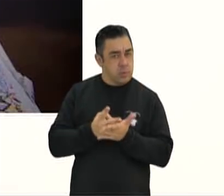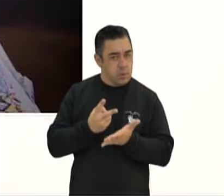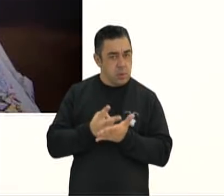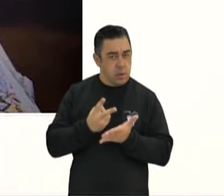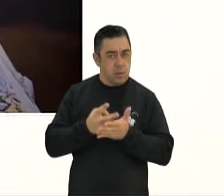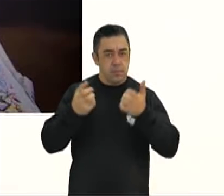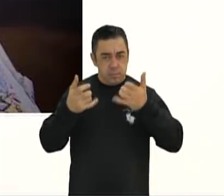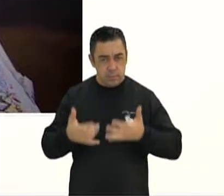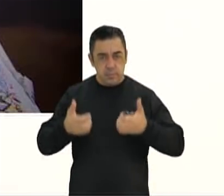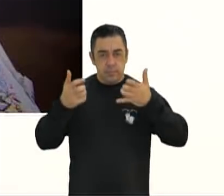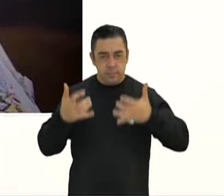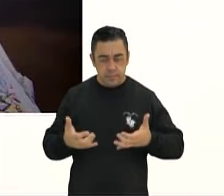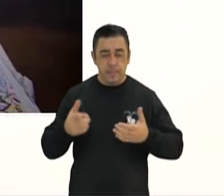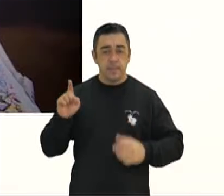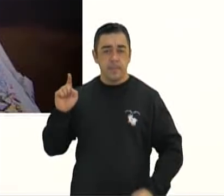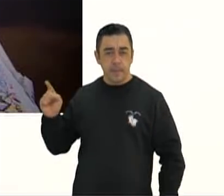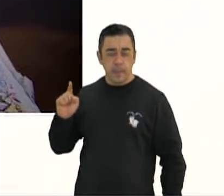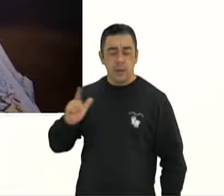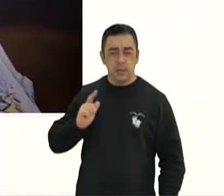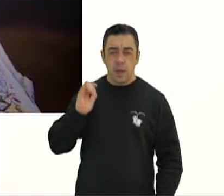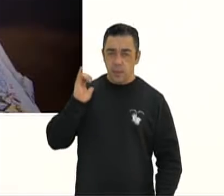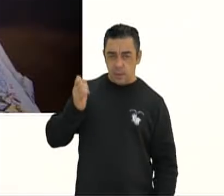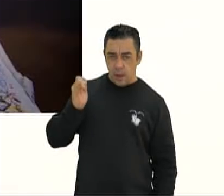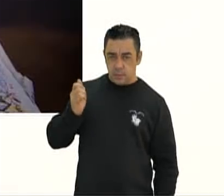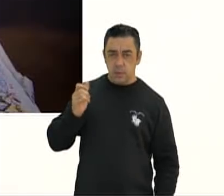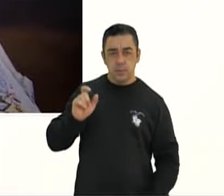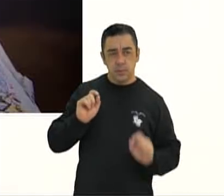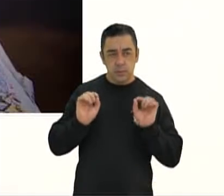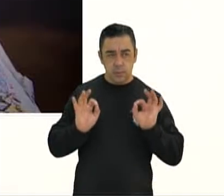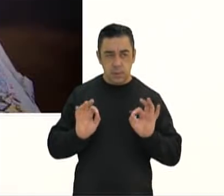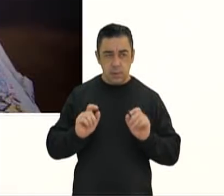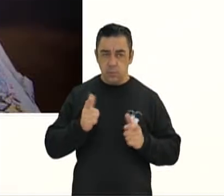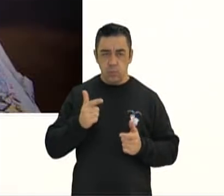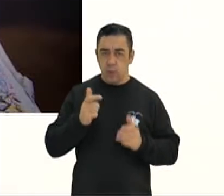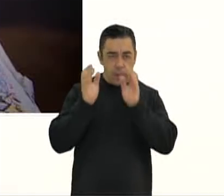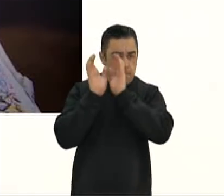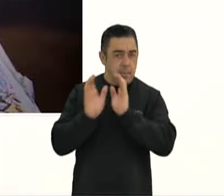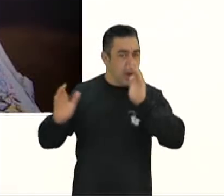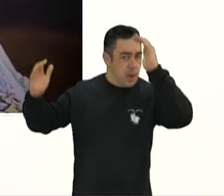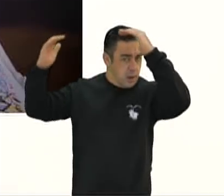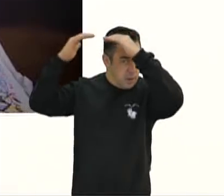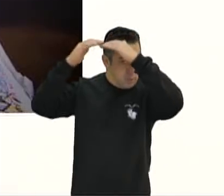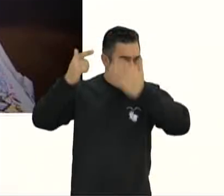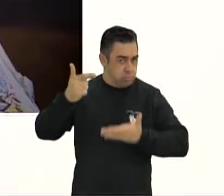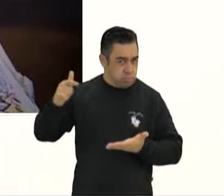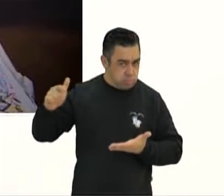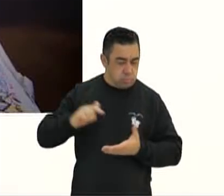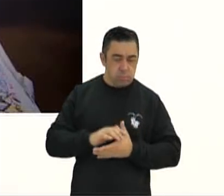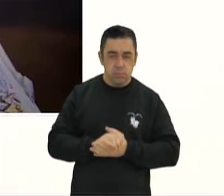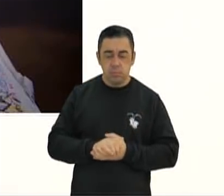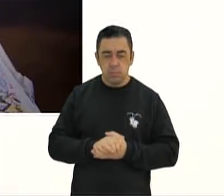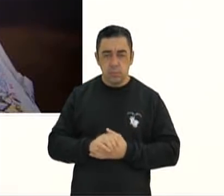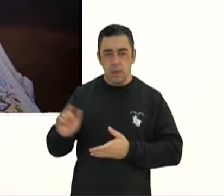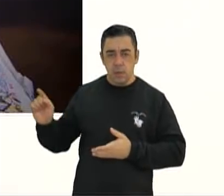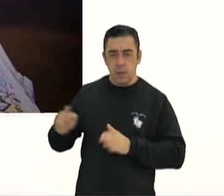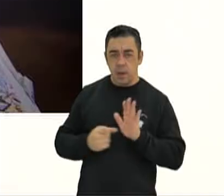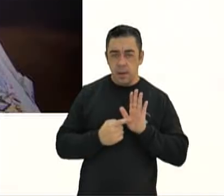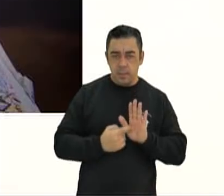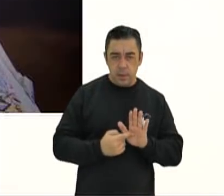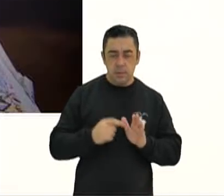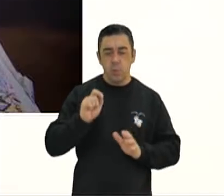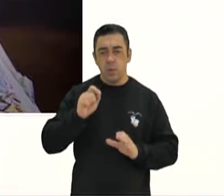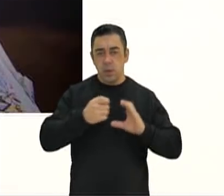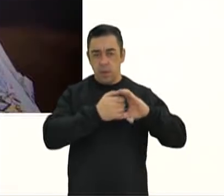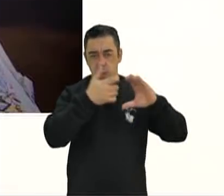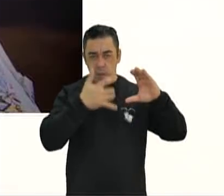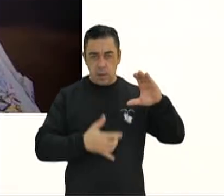aqui, e ela está toda em quadrinhos de narração. Então, aqui a gente não está usando balão. Então, apresento que ele não apresentava características,